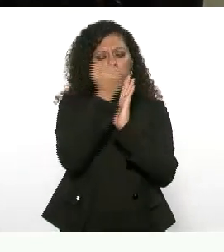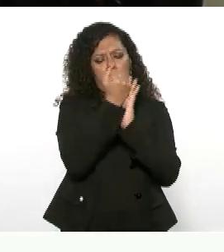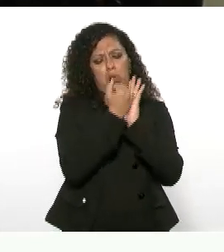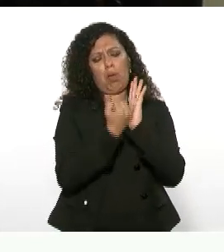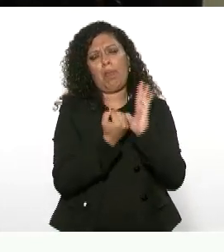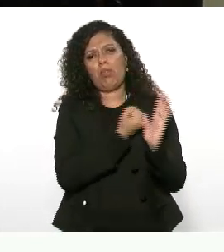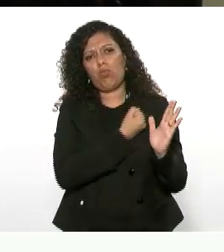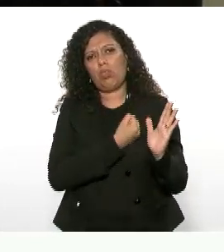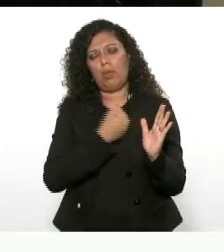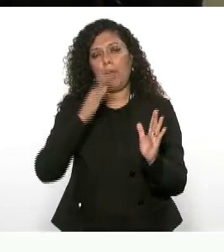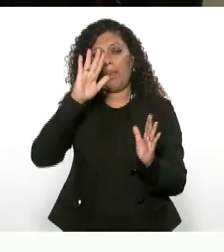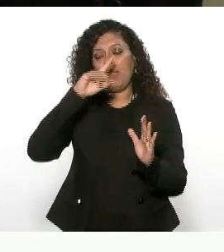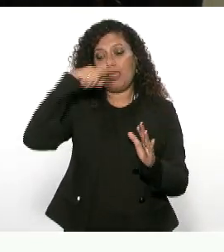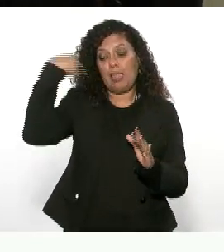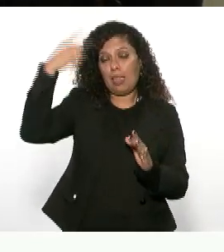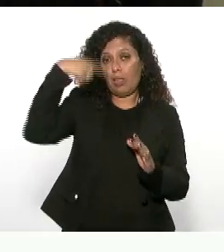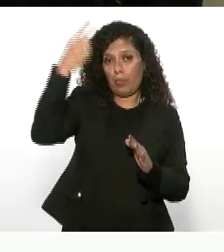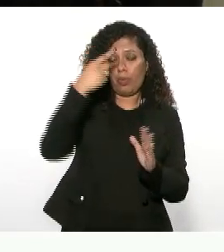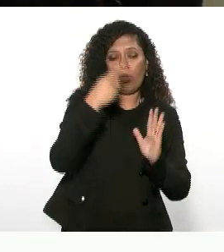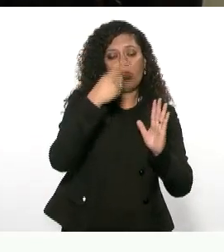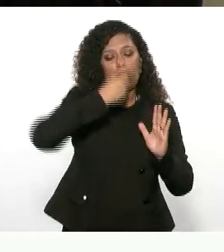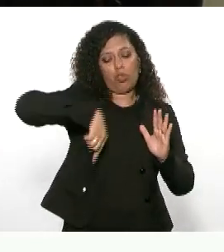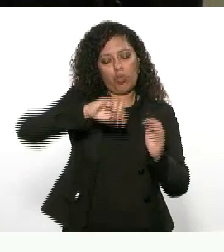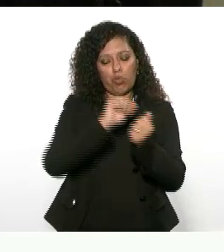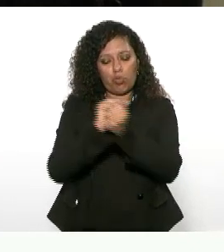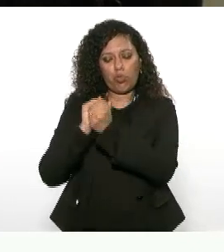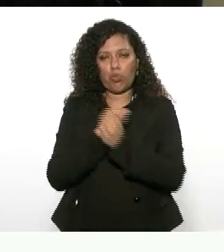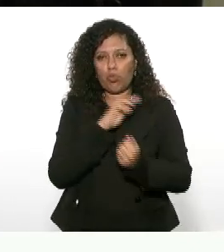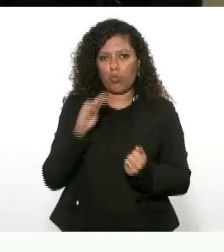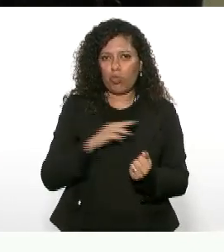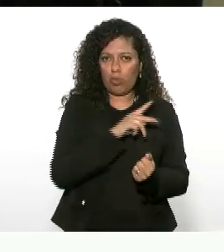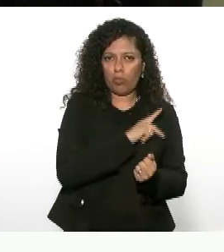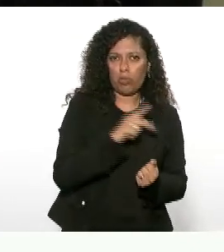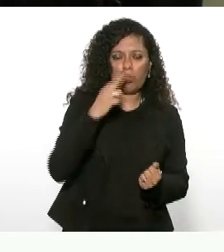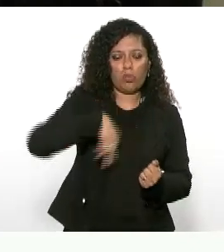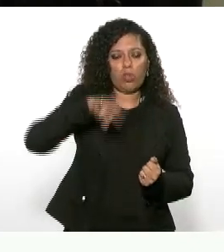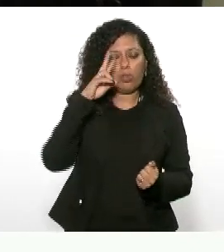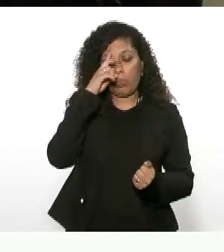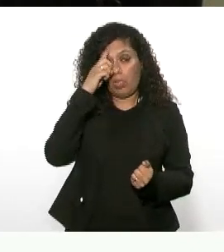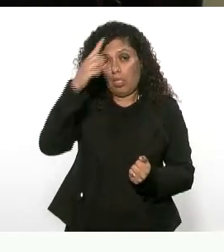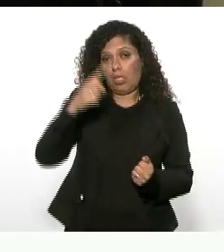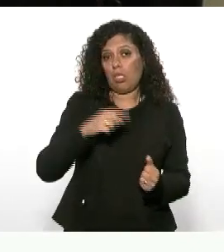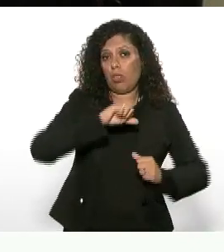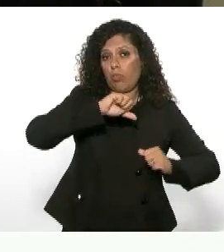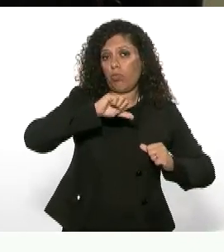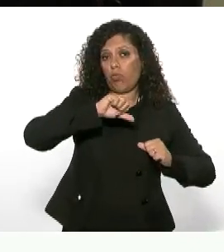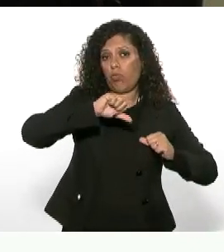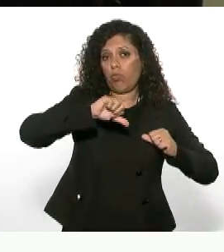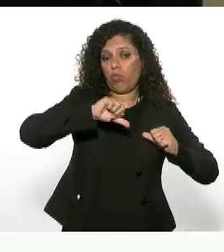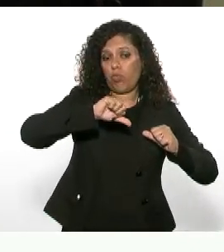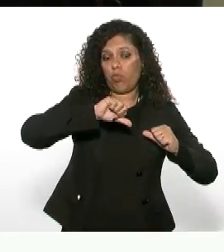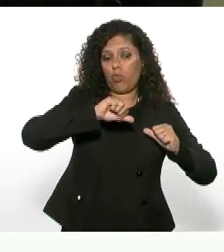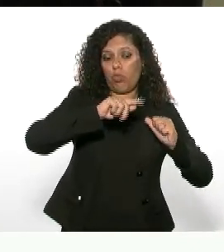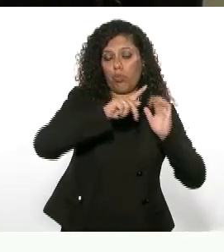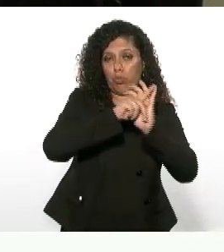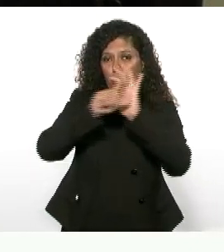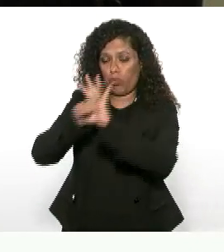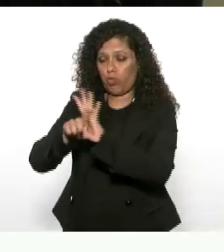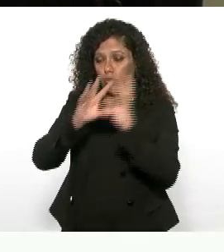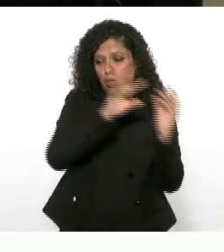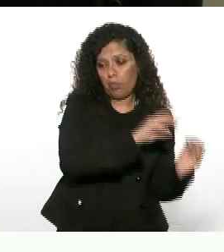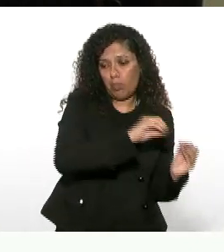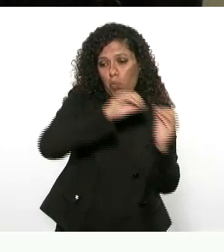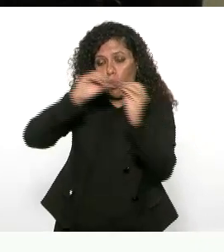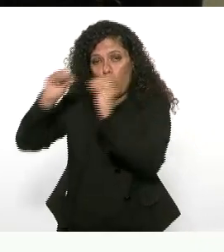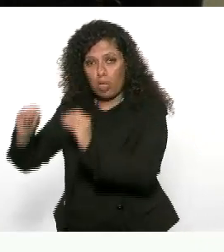um alinhamento interno do Ministério, achou-se por bem passar esse projeto estratégico para a Polícia